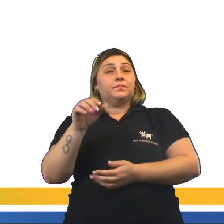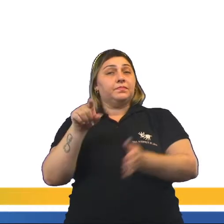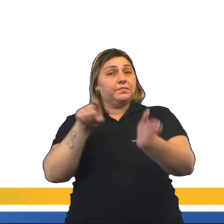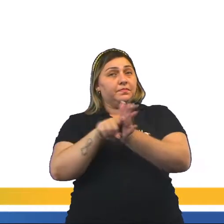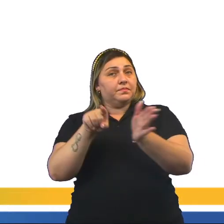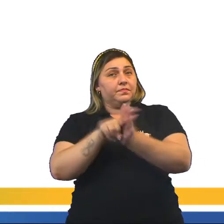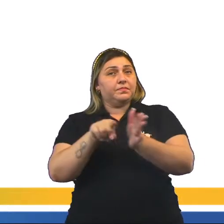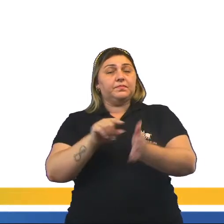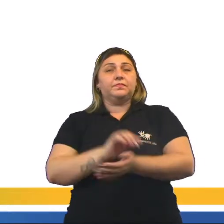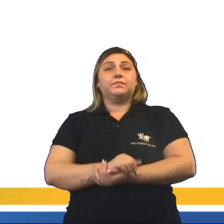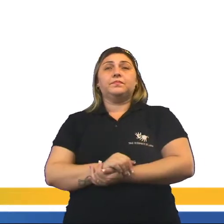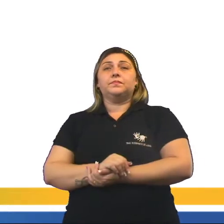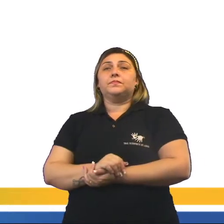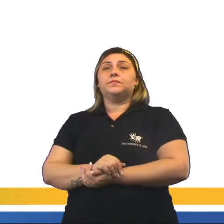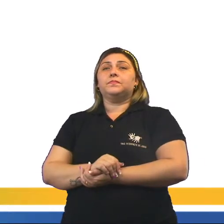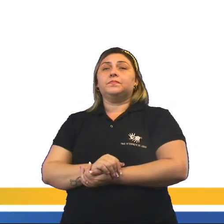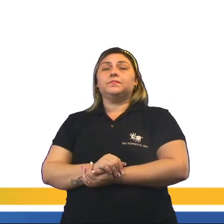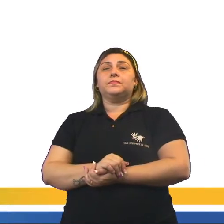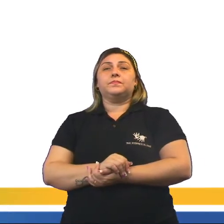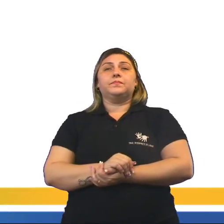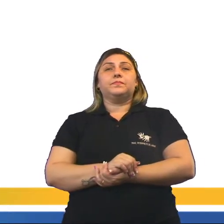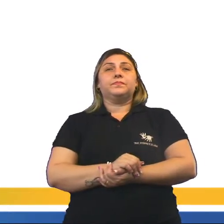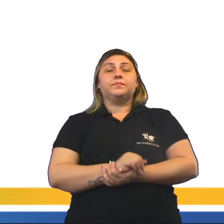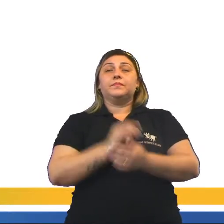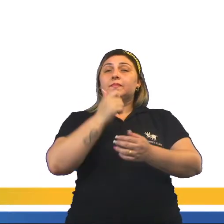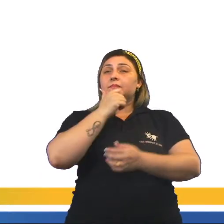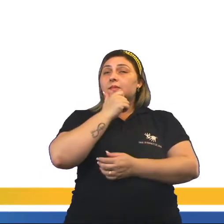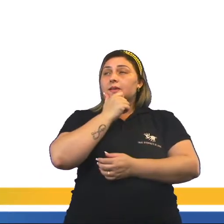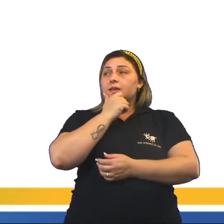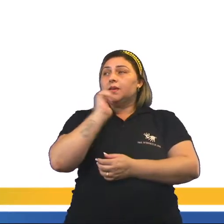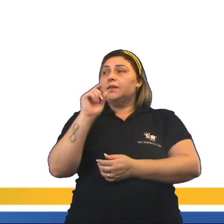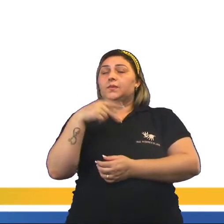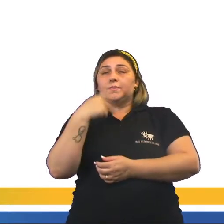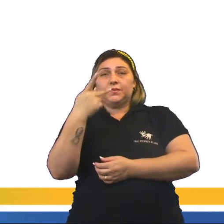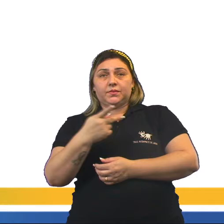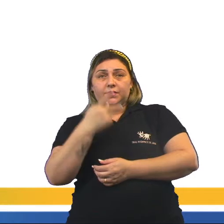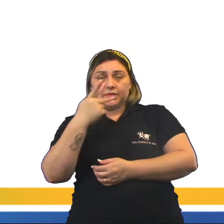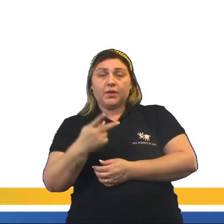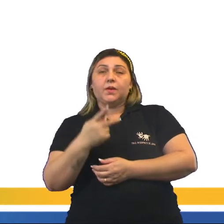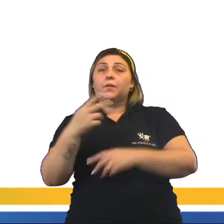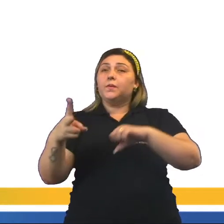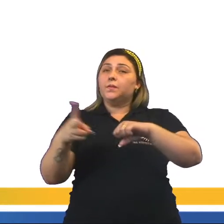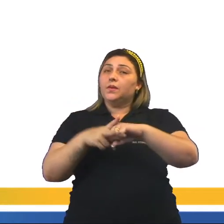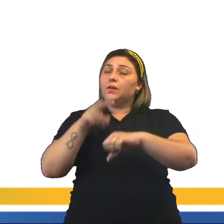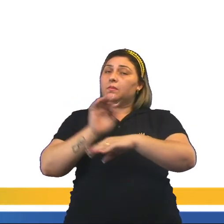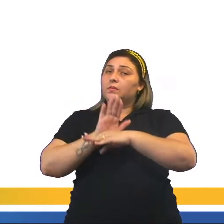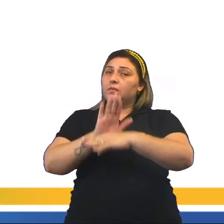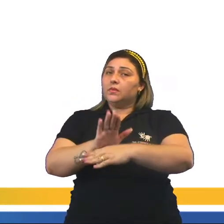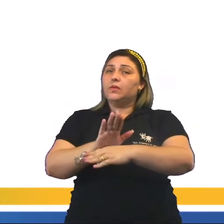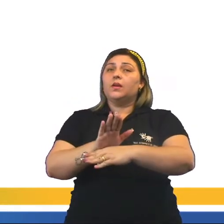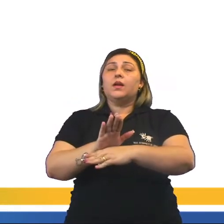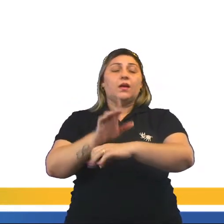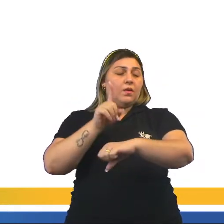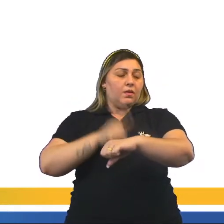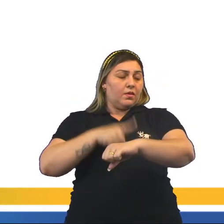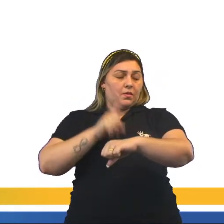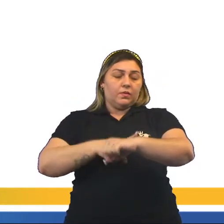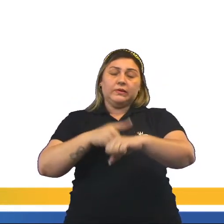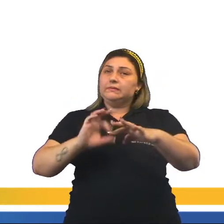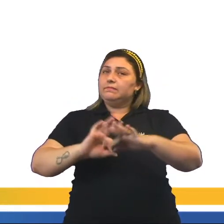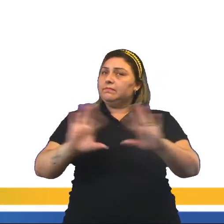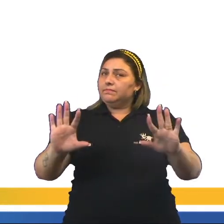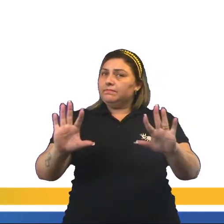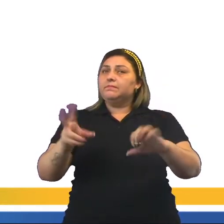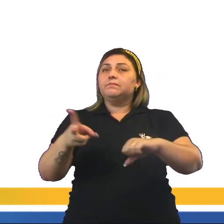as perguntas. Quando nós fazemos perguntas em inglês, nós usamos o verbo auxiliar. Isso para qualquer tempo verbal, tá,